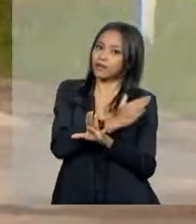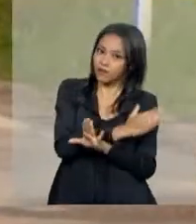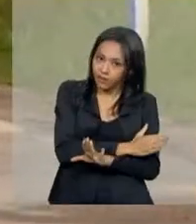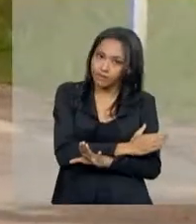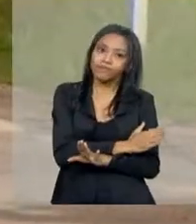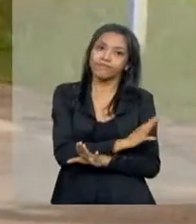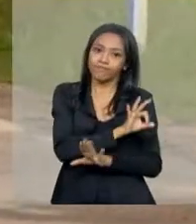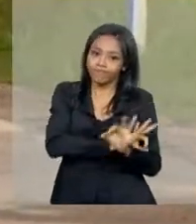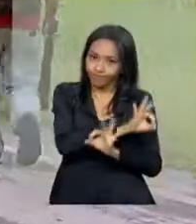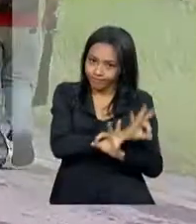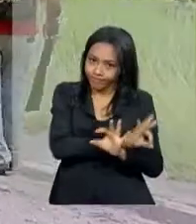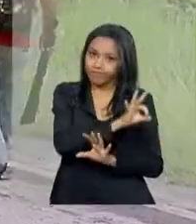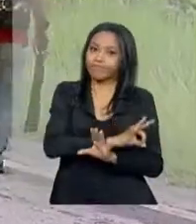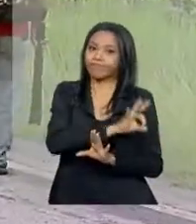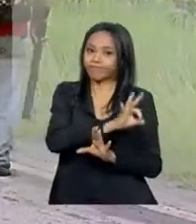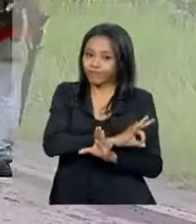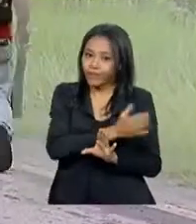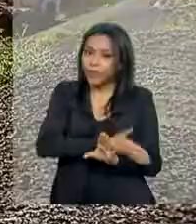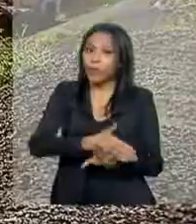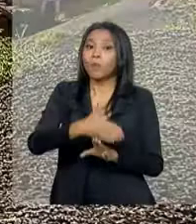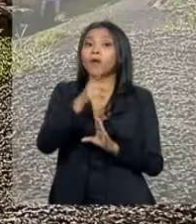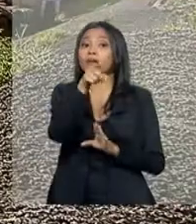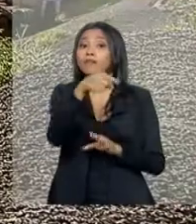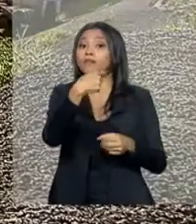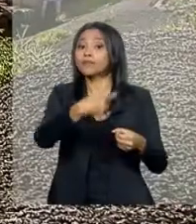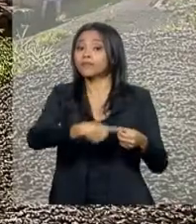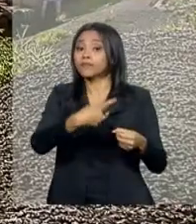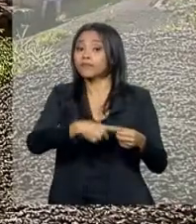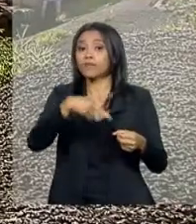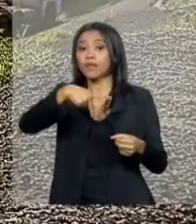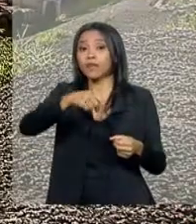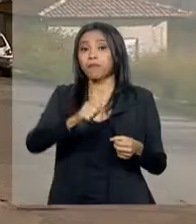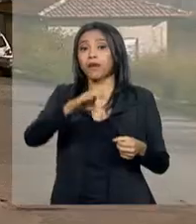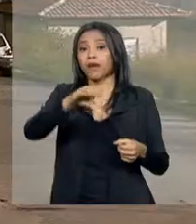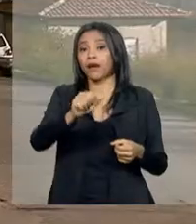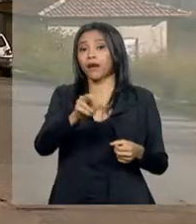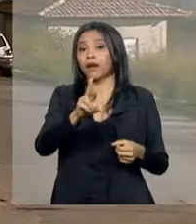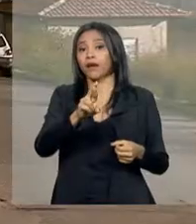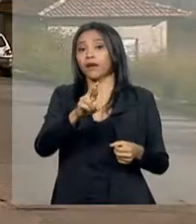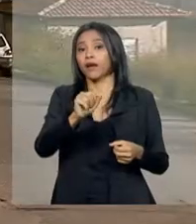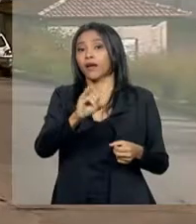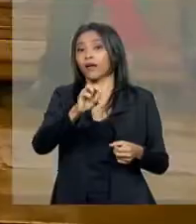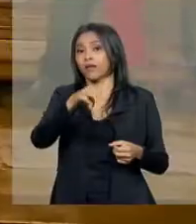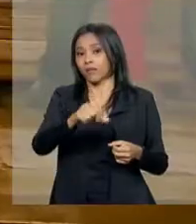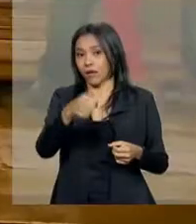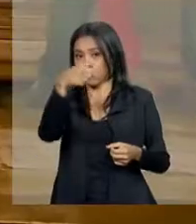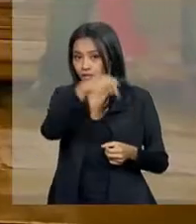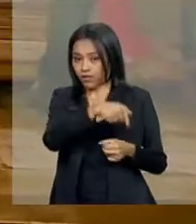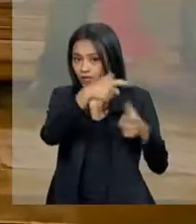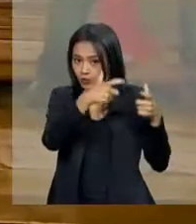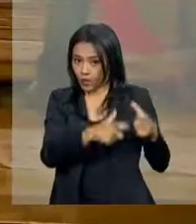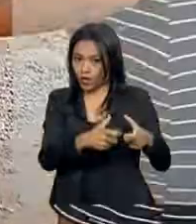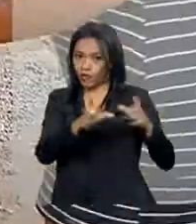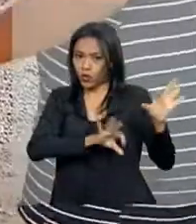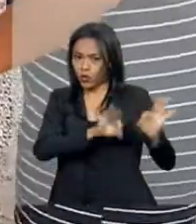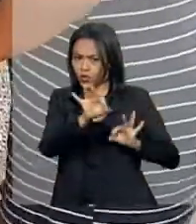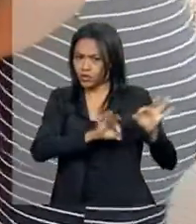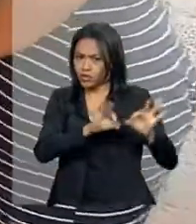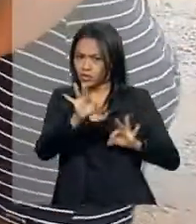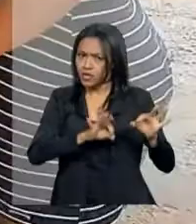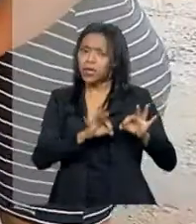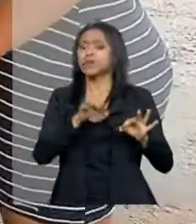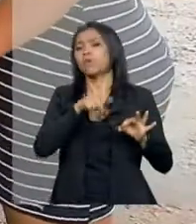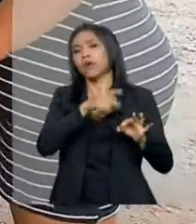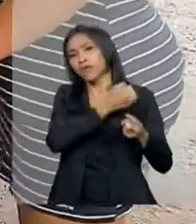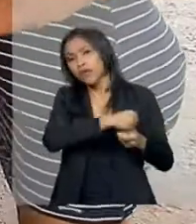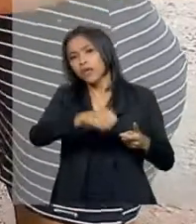A acolhida dos imigrantes começa em Pacaraima, na fronteira com a Venezuela. Lá, uma estrutura foi montada para integrar